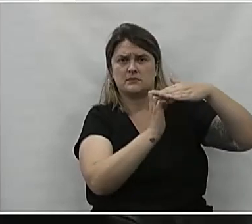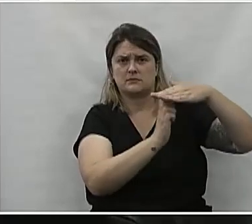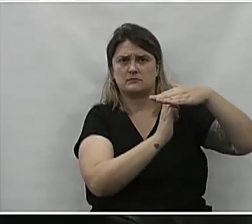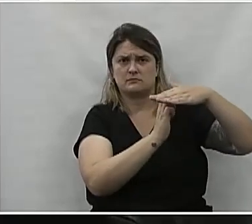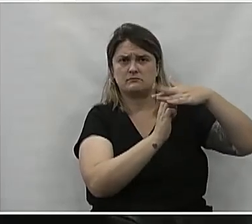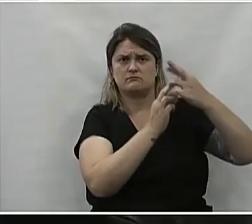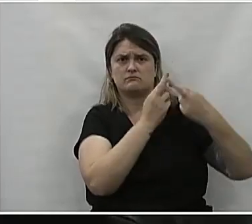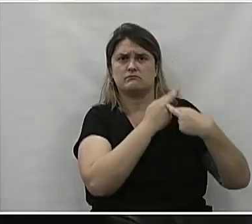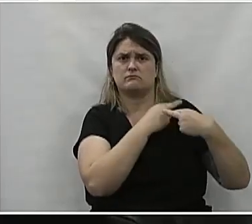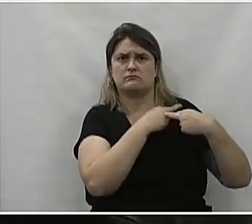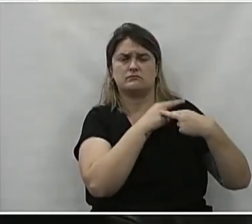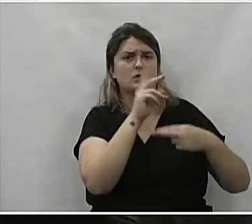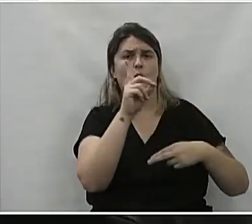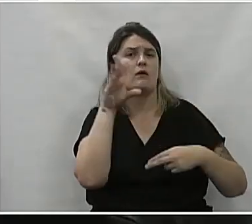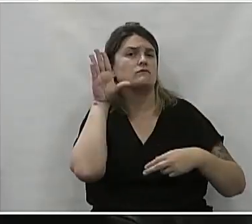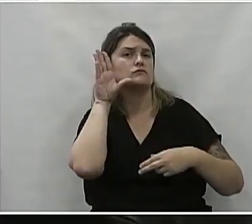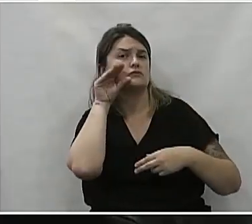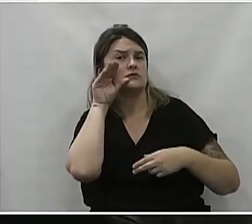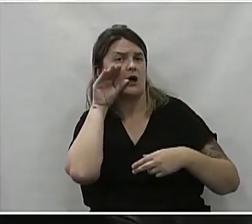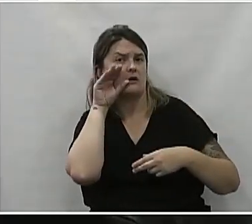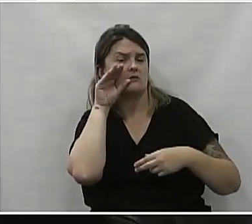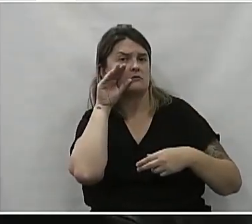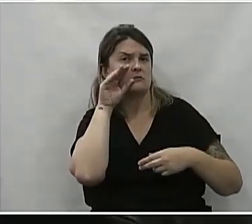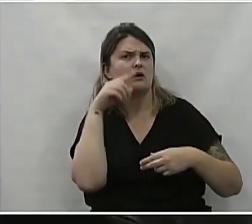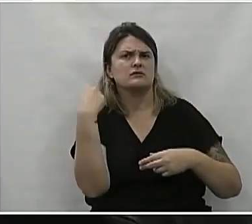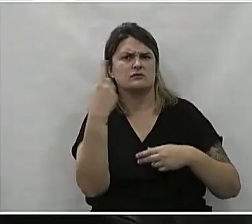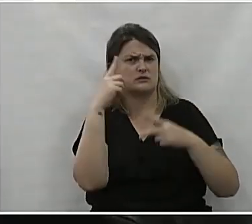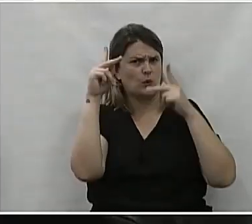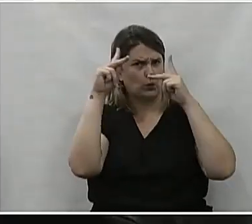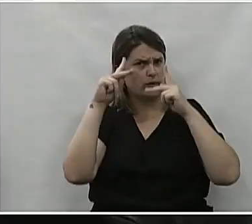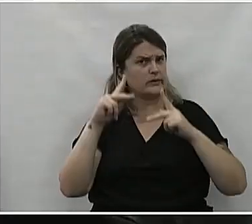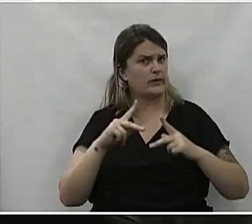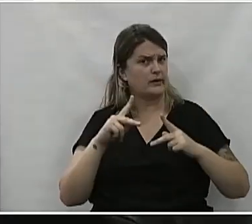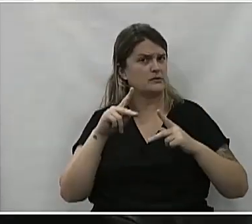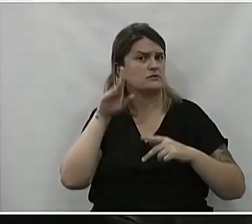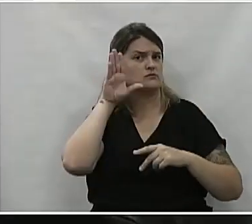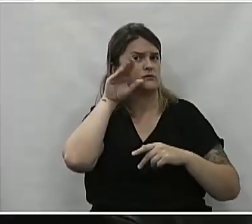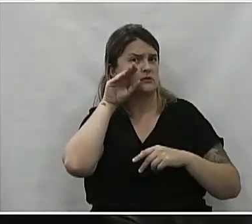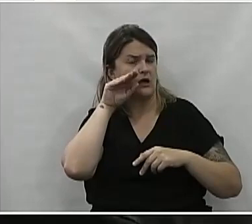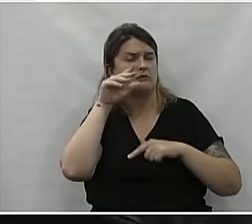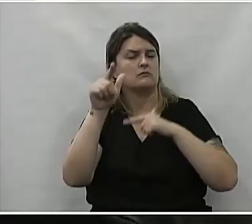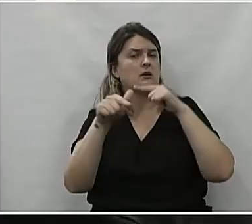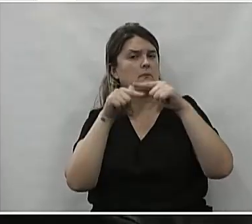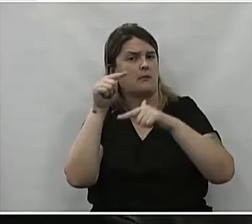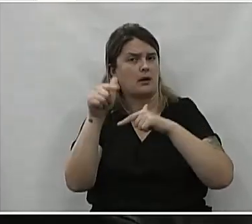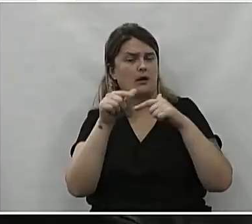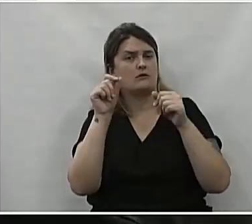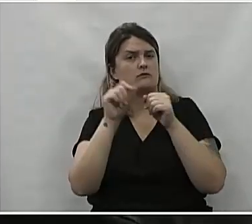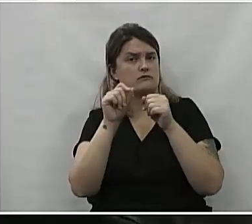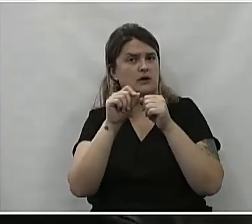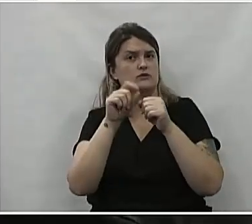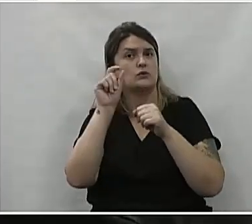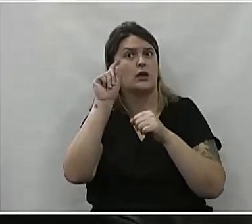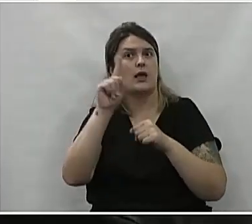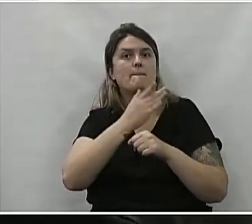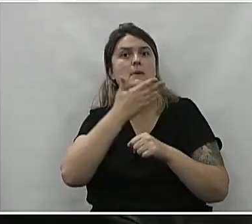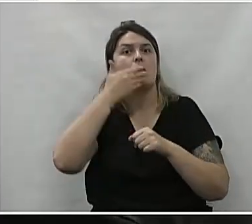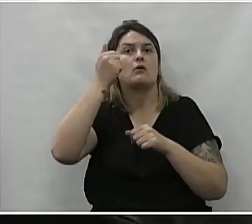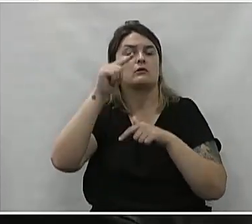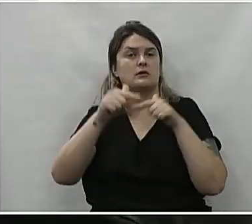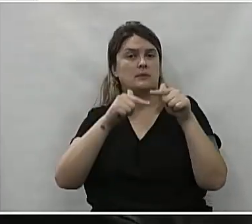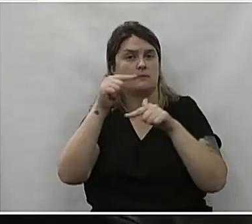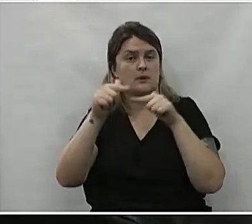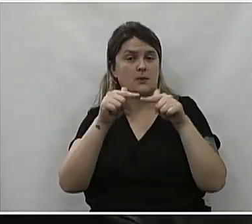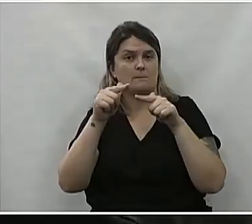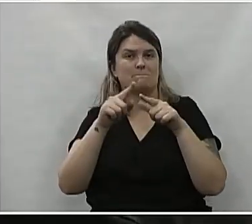Algumas ruas Funcionários A gente Reconhece Que todos os funcionários Estão imbuídos em fazer um bom trabalho